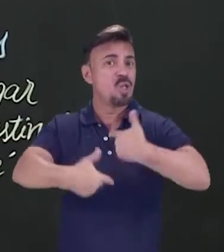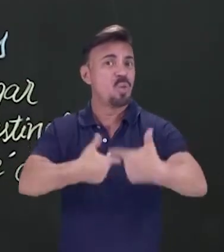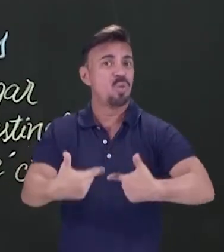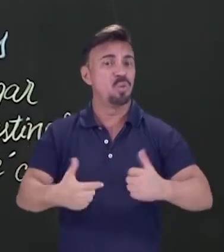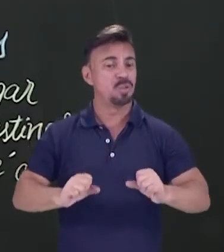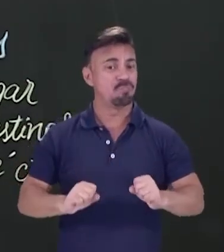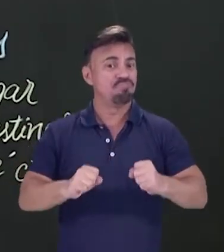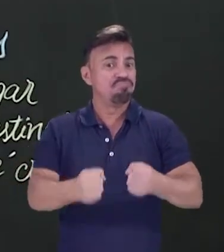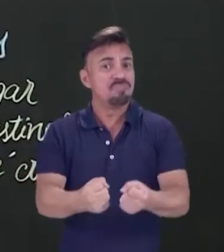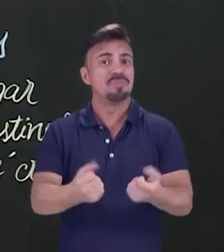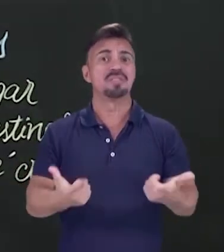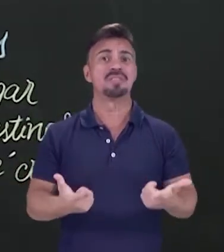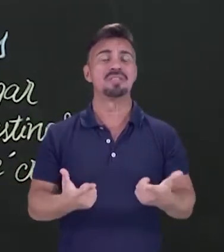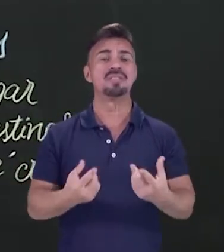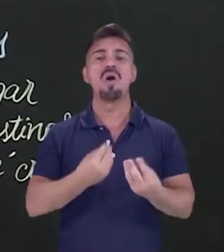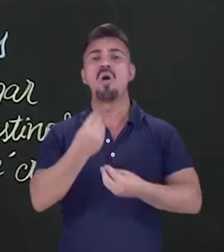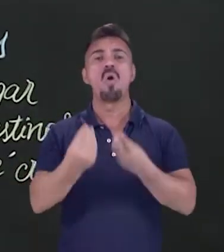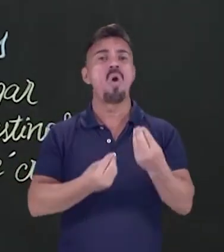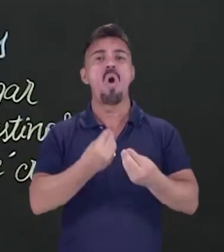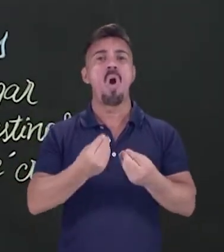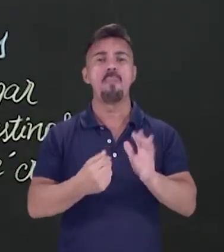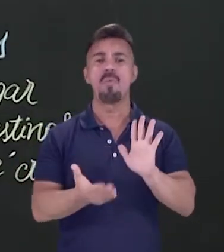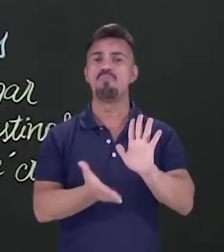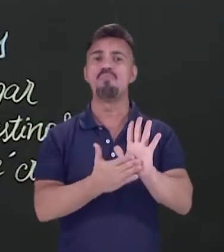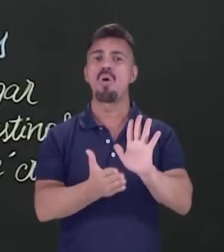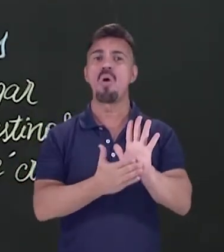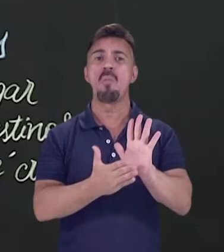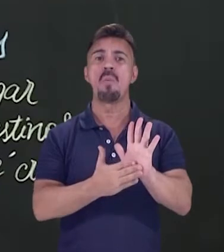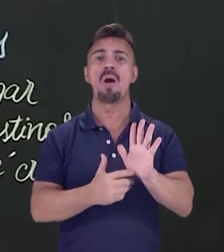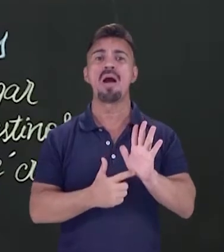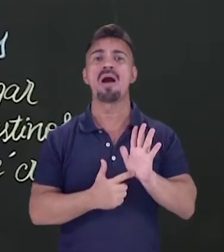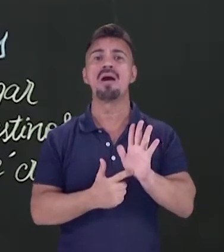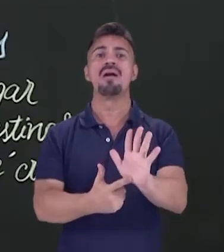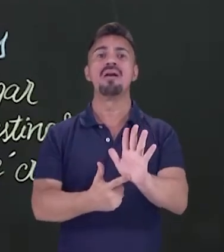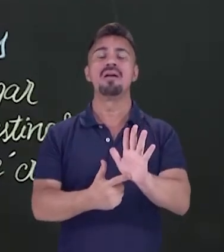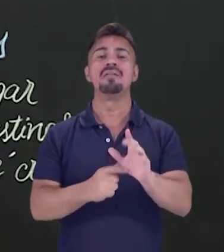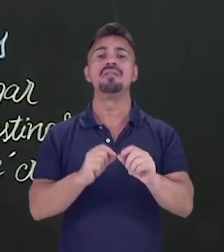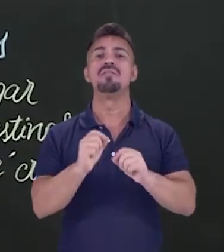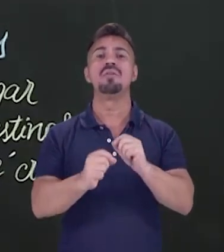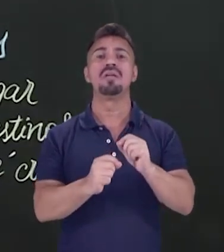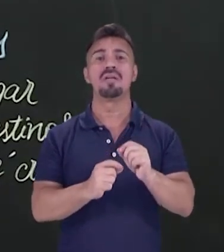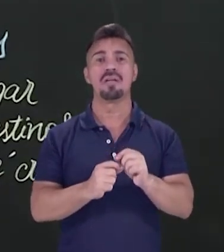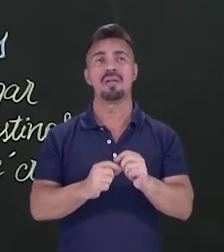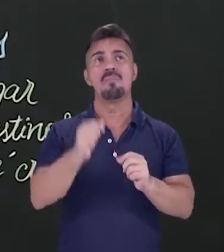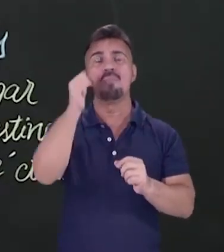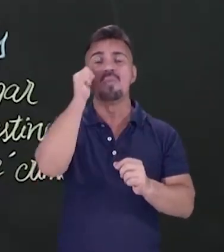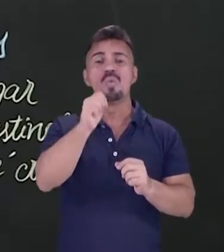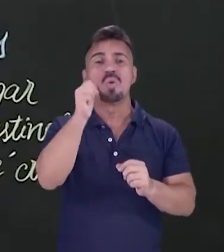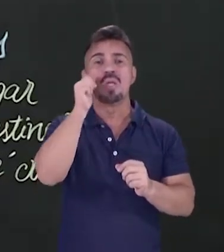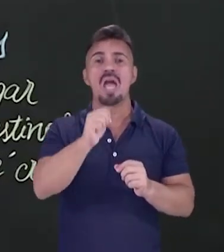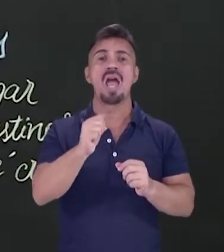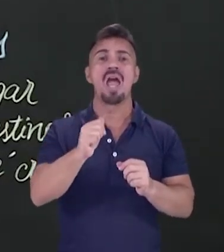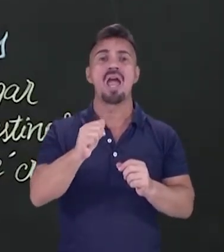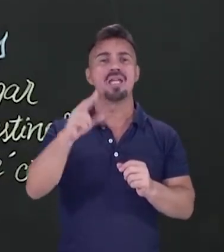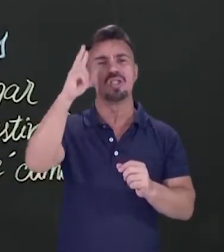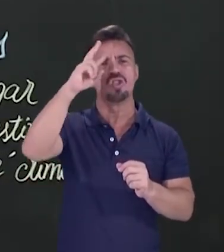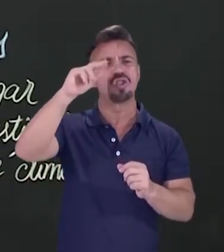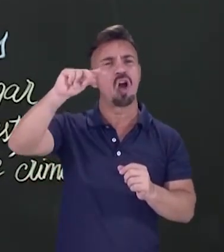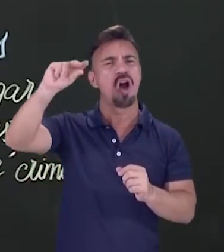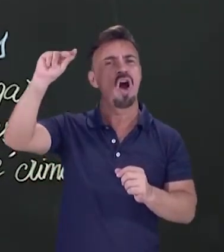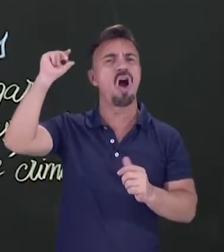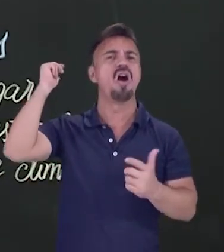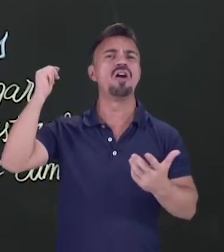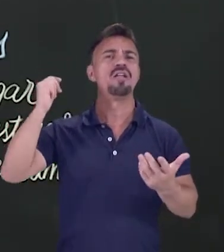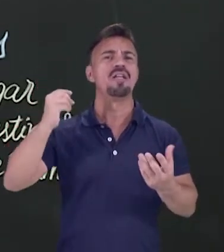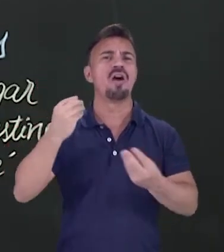muito provavelmente num artigo como esse, eu vou propor um caminho argumentativo que apresente, inicialmente, mulheres do ponto de vista histórico, como,